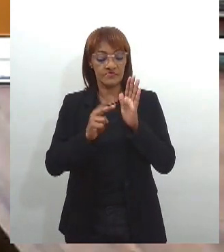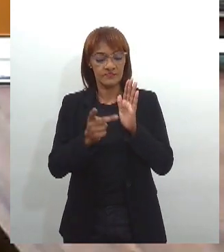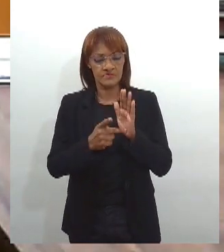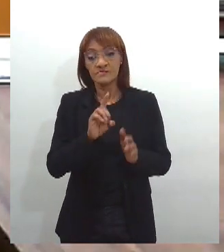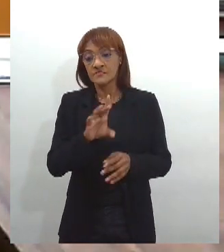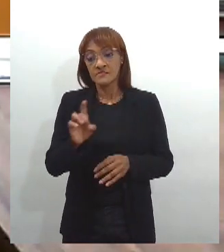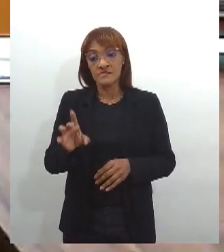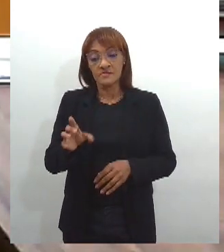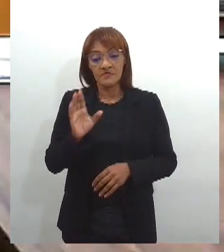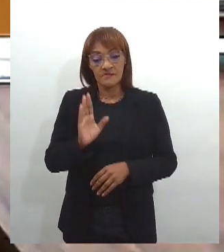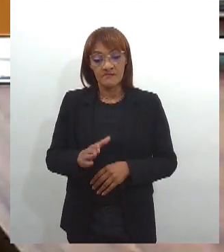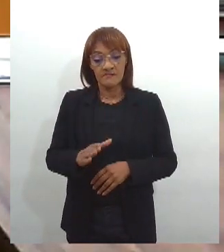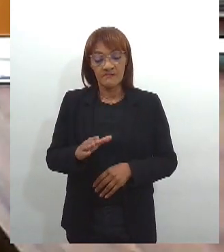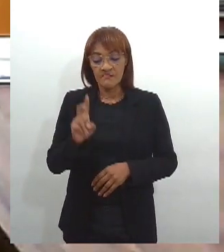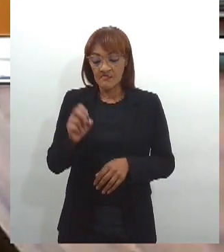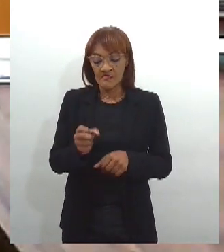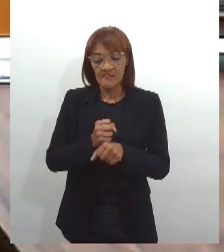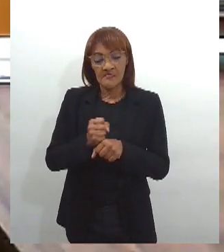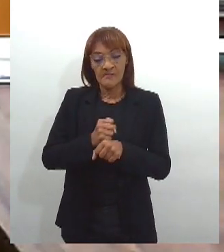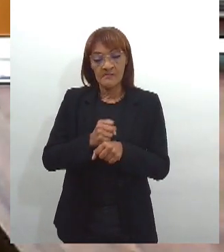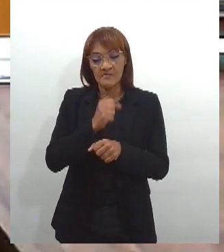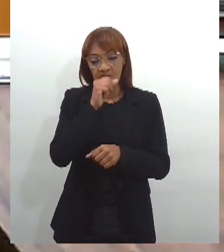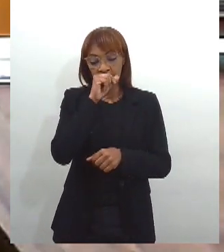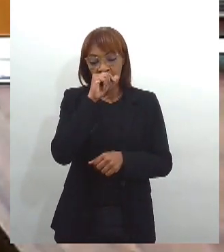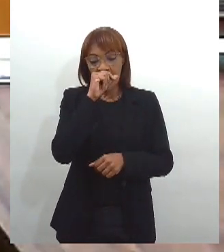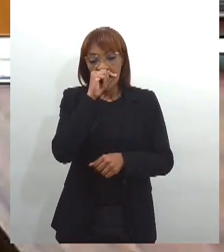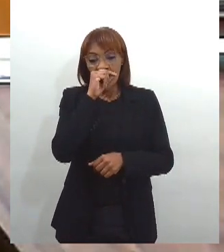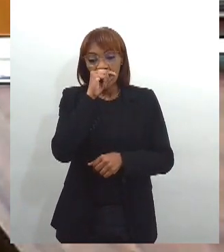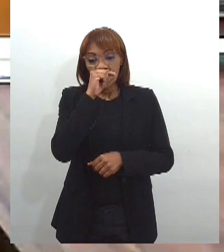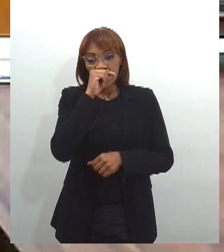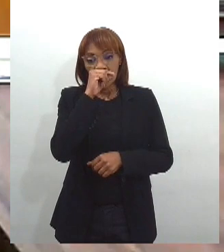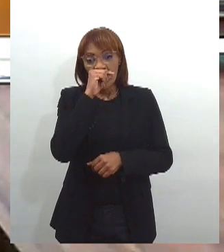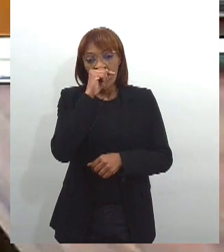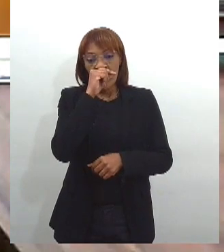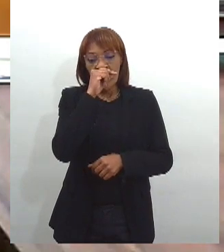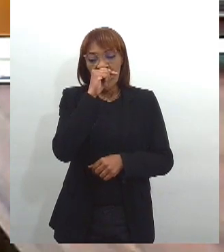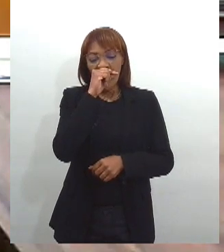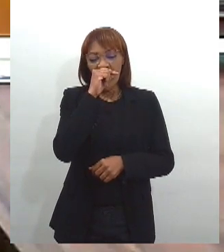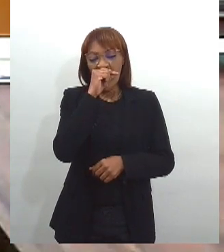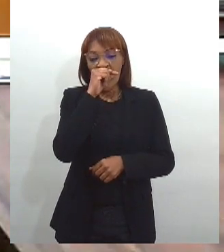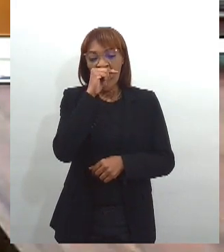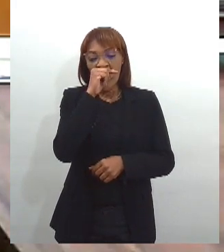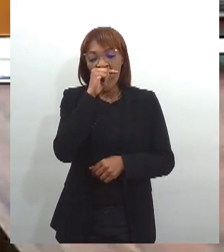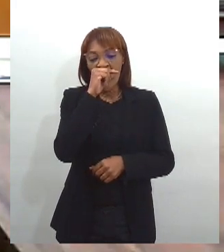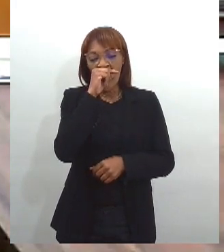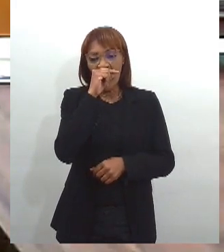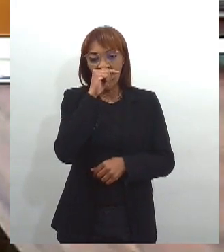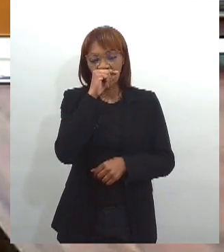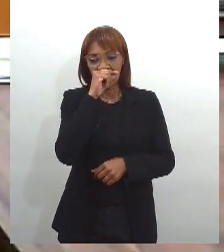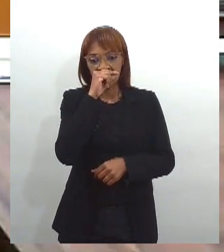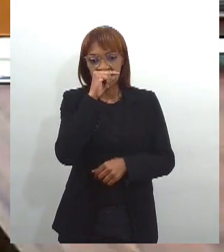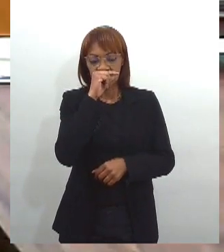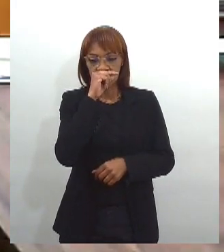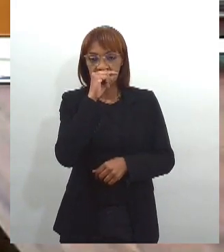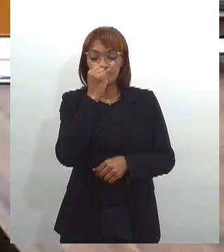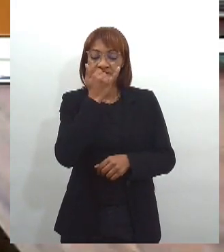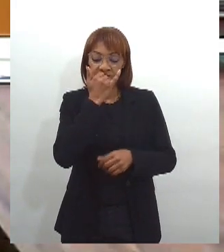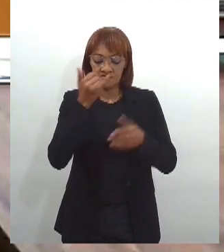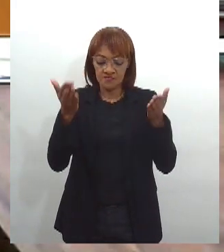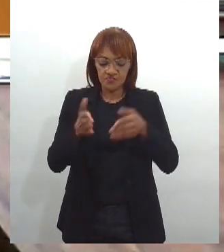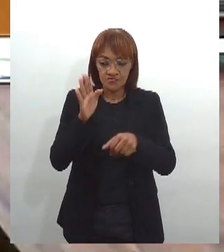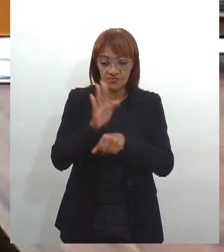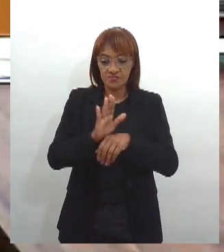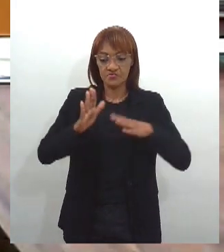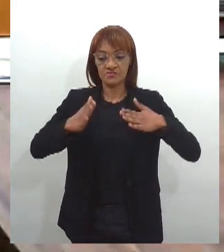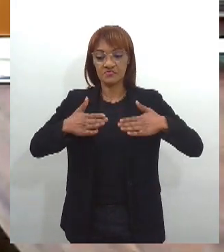desses 50 anos, né, e que nós possamos, nessa tarde, ter uma tarde de muita alegria, né, e que